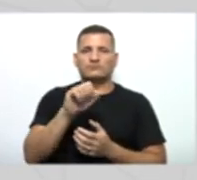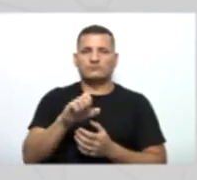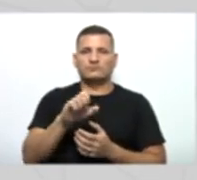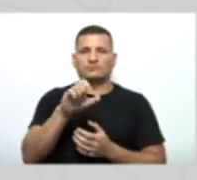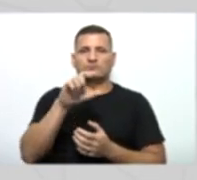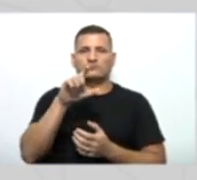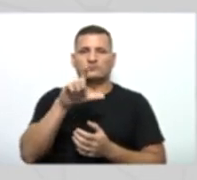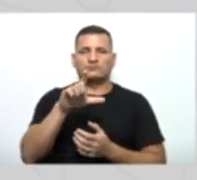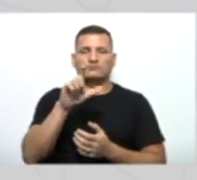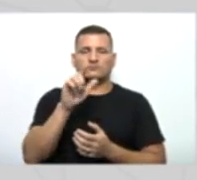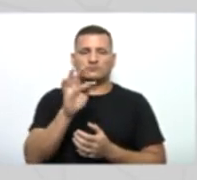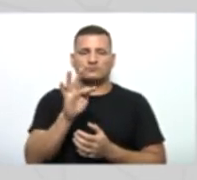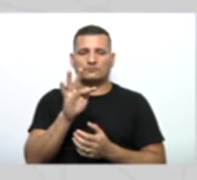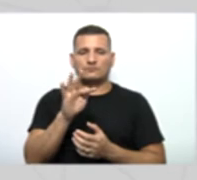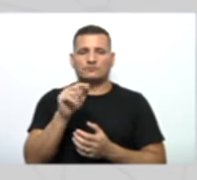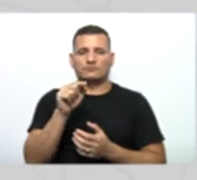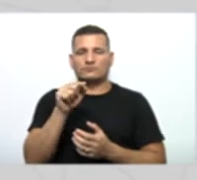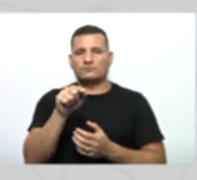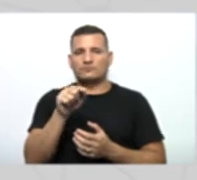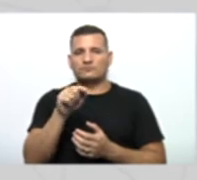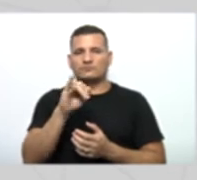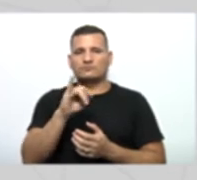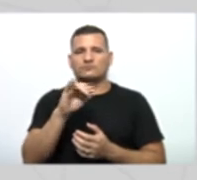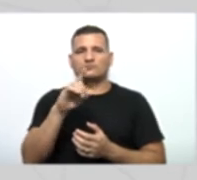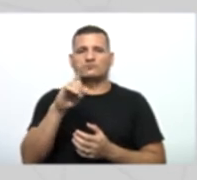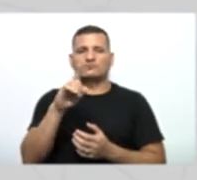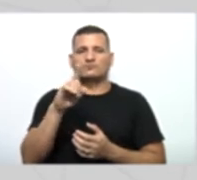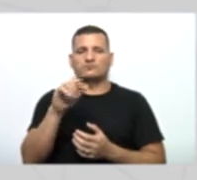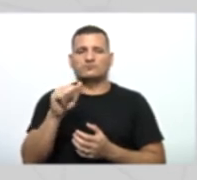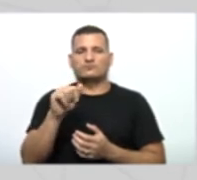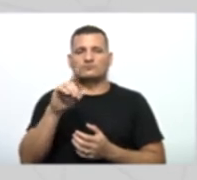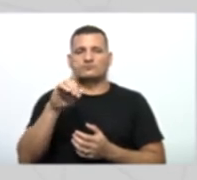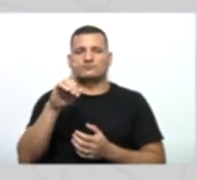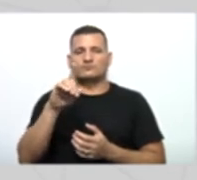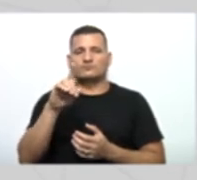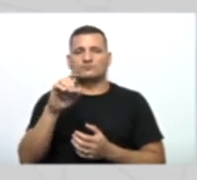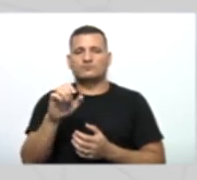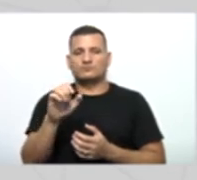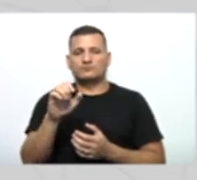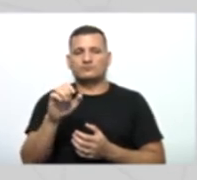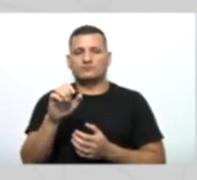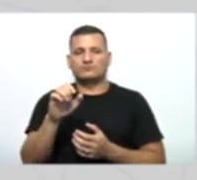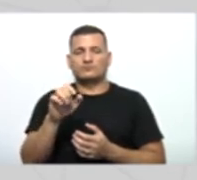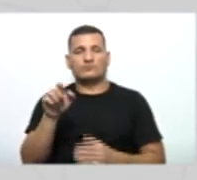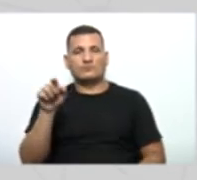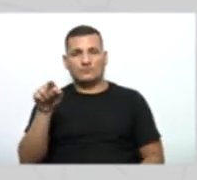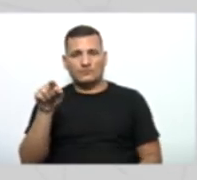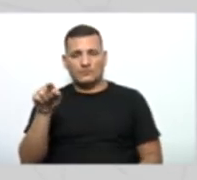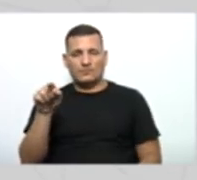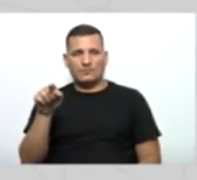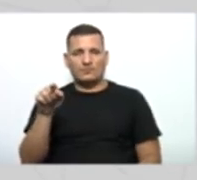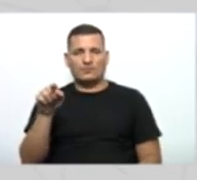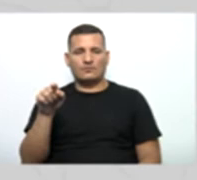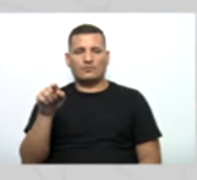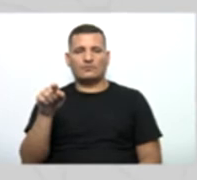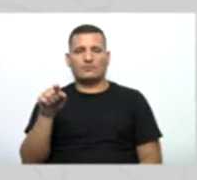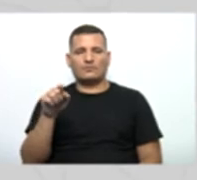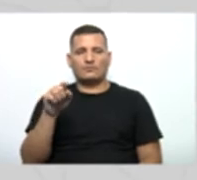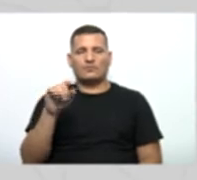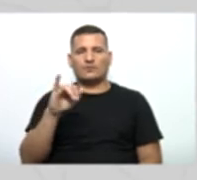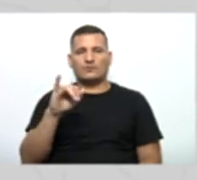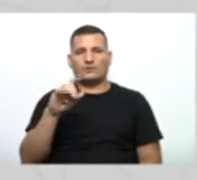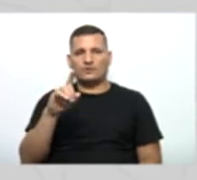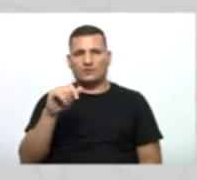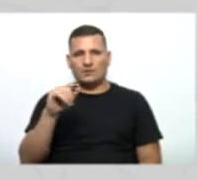padrão, ponto, idade. Então, eu estou dizendo que o atributo idade daquela minha classe, dos objetos que vão ser originados daquela